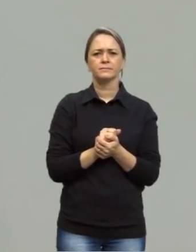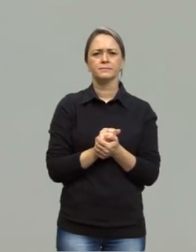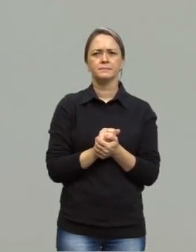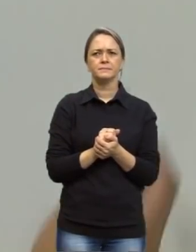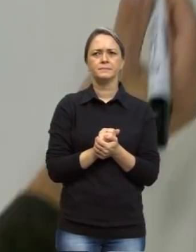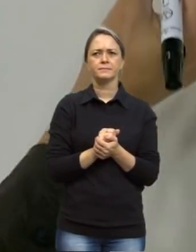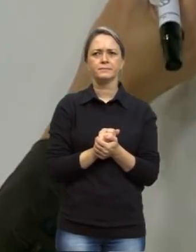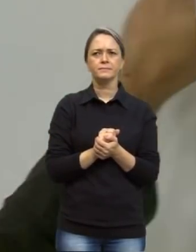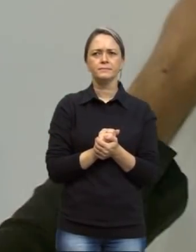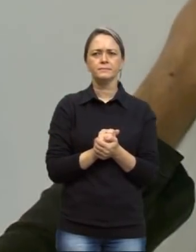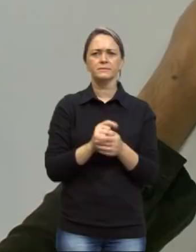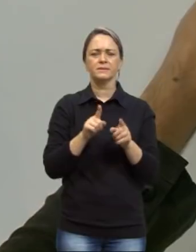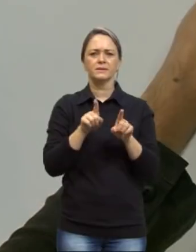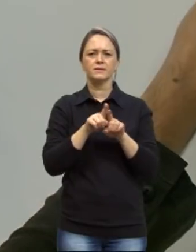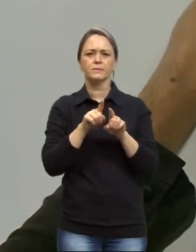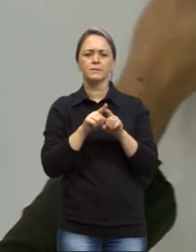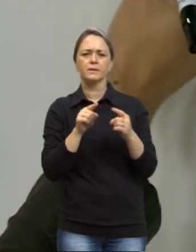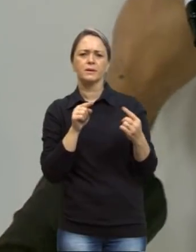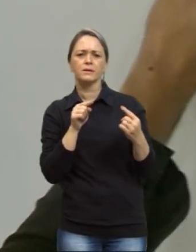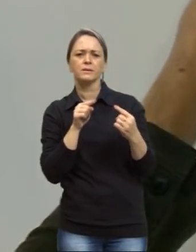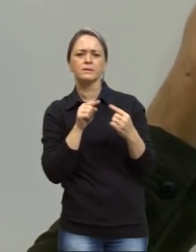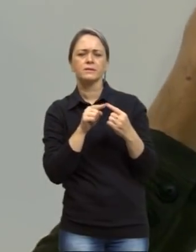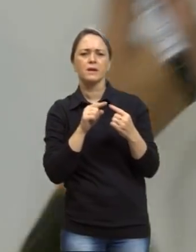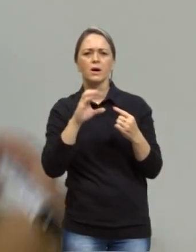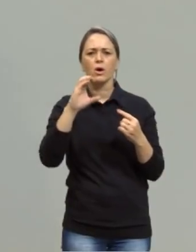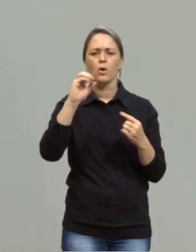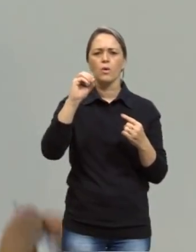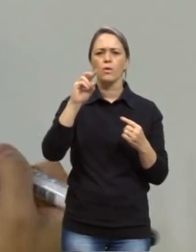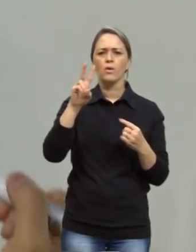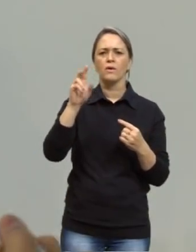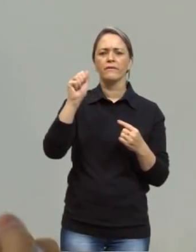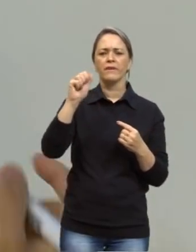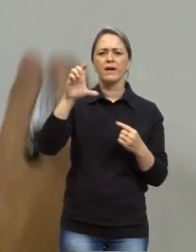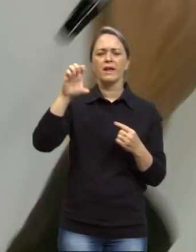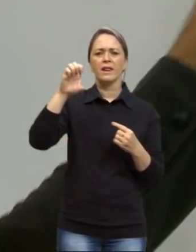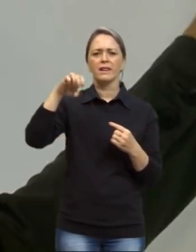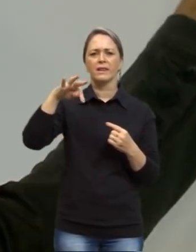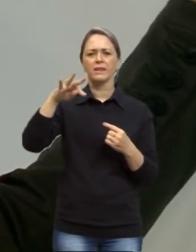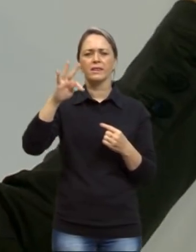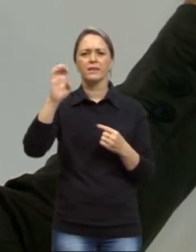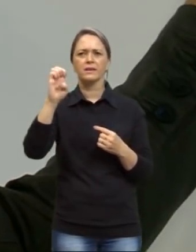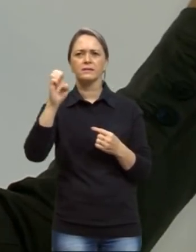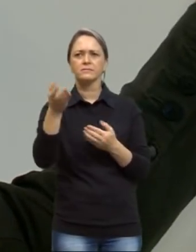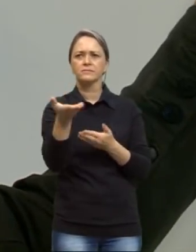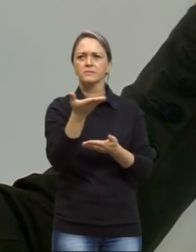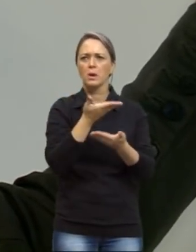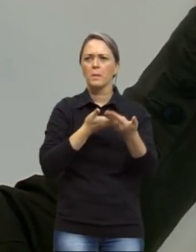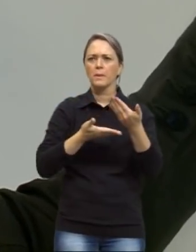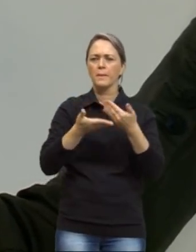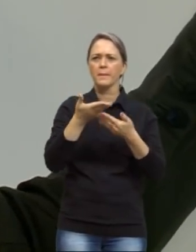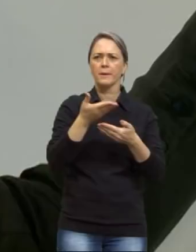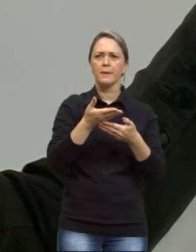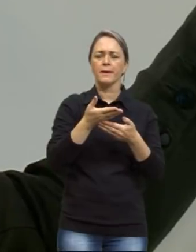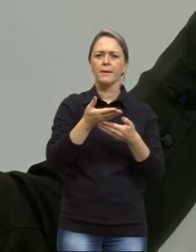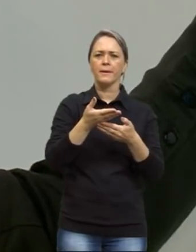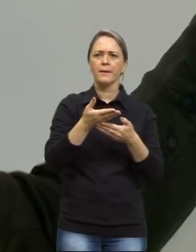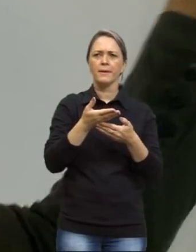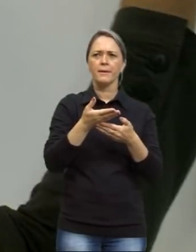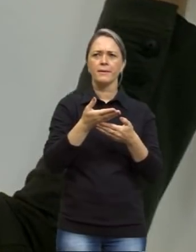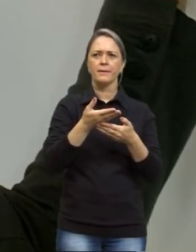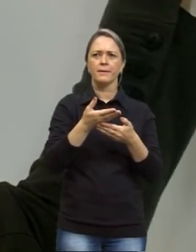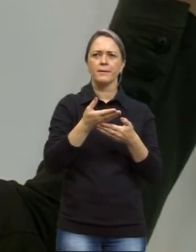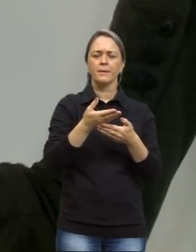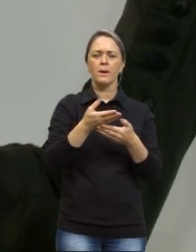e também é uma ligação covalente é estão compartilhando só que agora esse aqui ele é mais